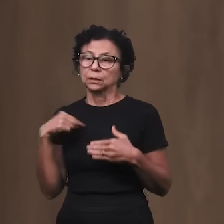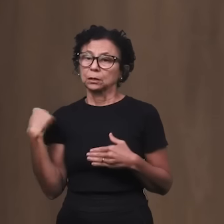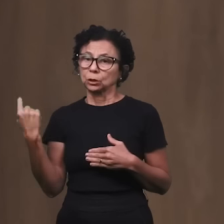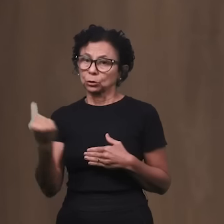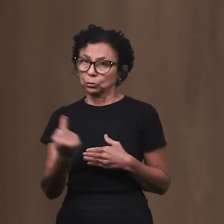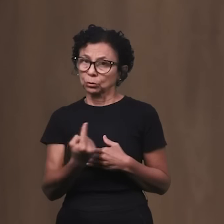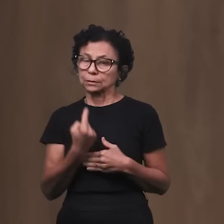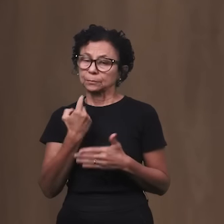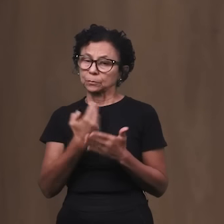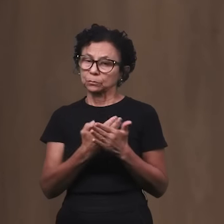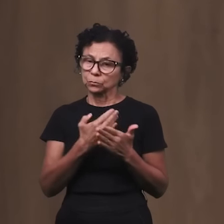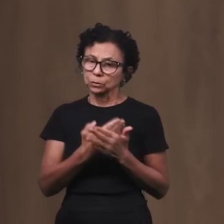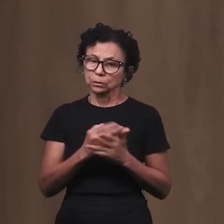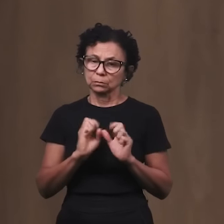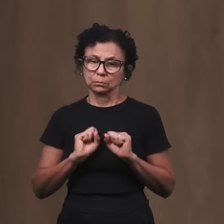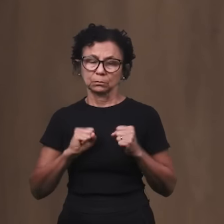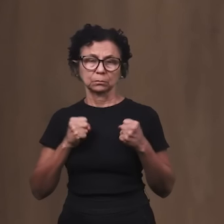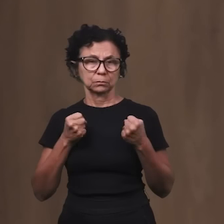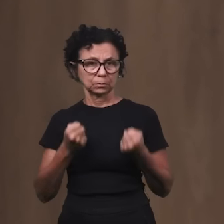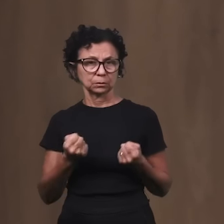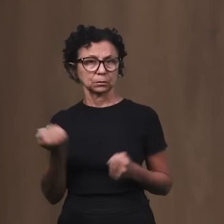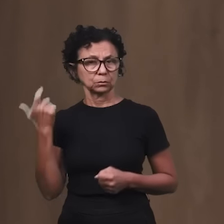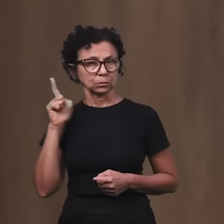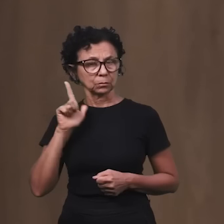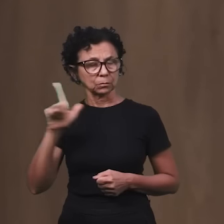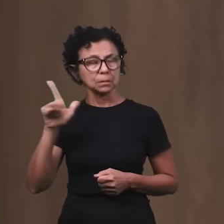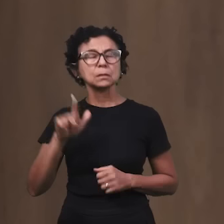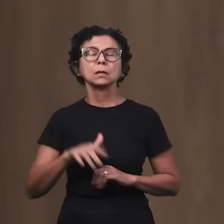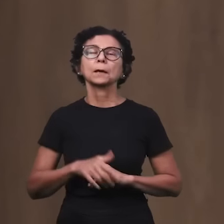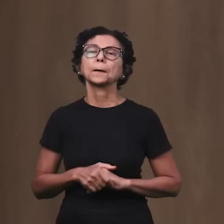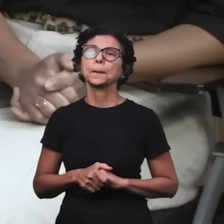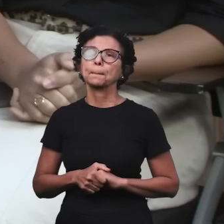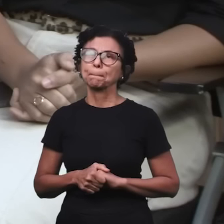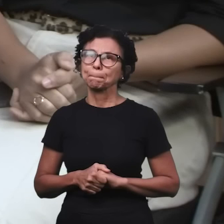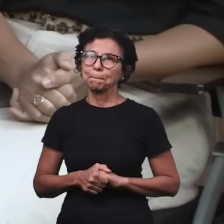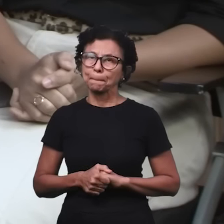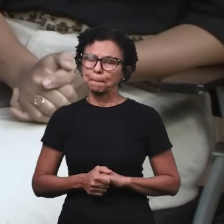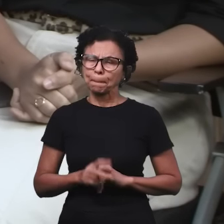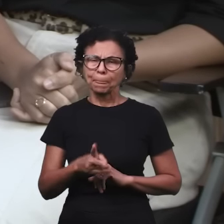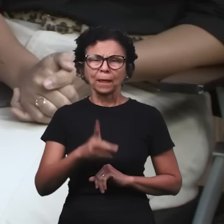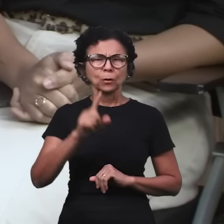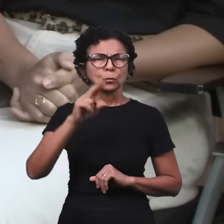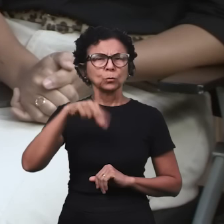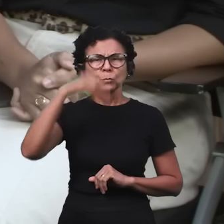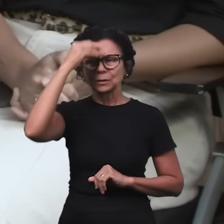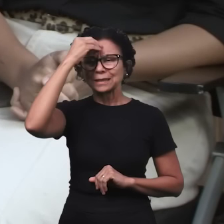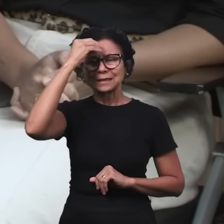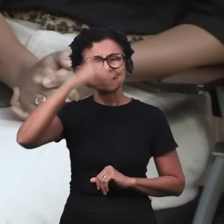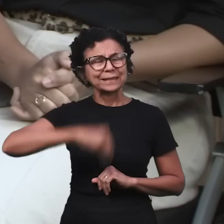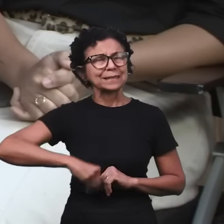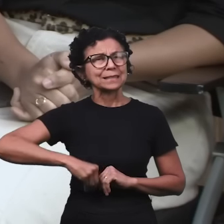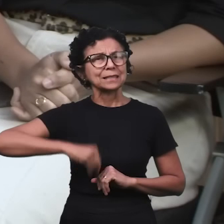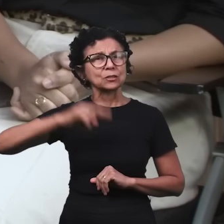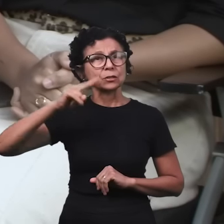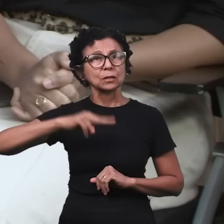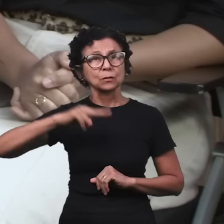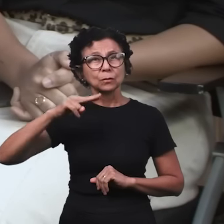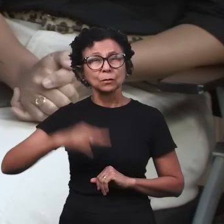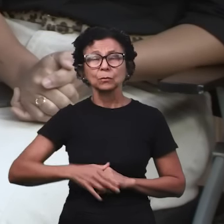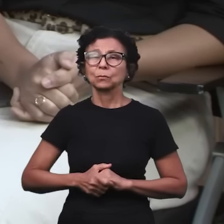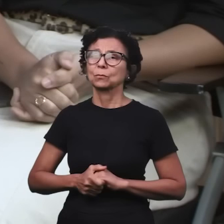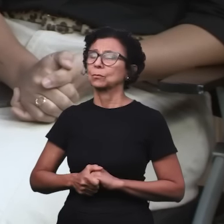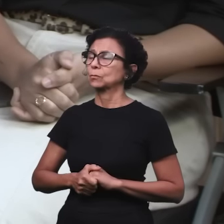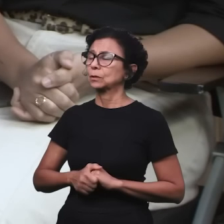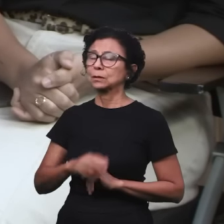a gente vai chegar. Isso que é importante. E vamos subir a escada. Nunca desista, em momento algum da vida de